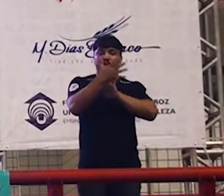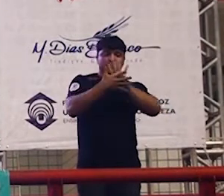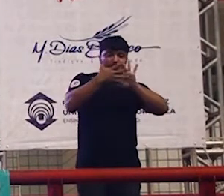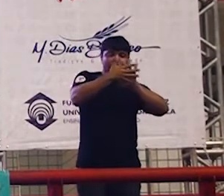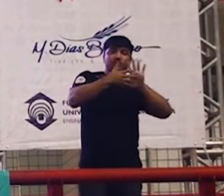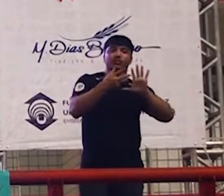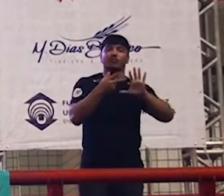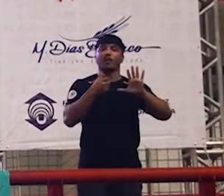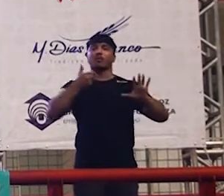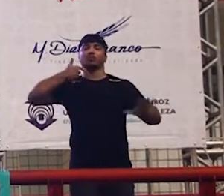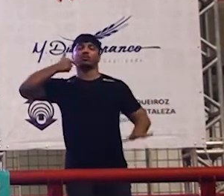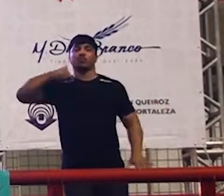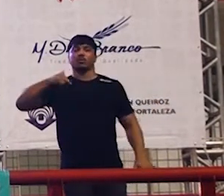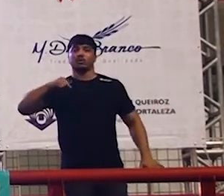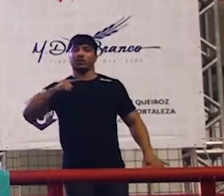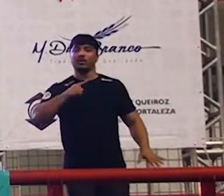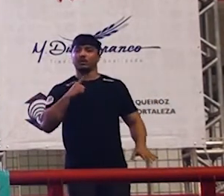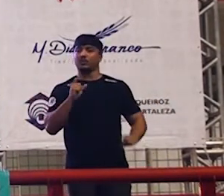verbal